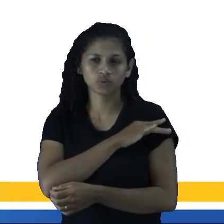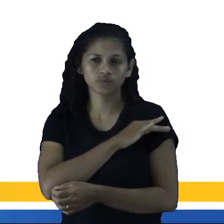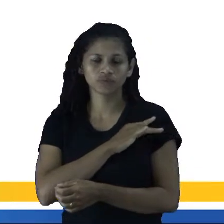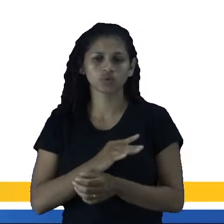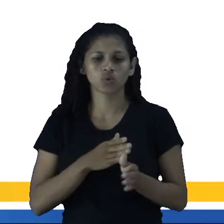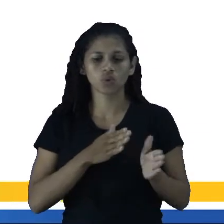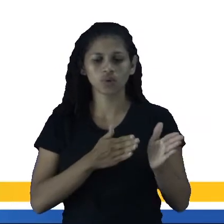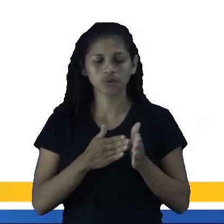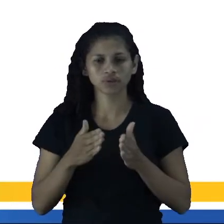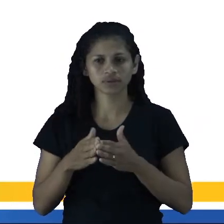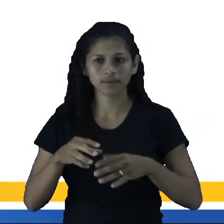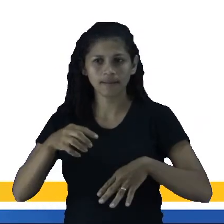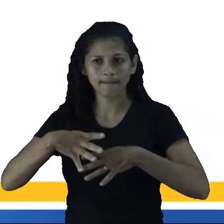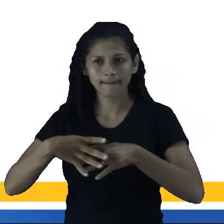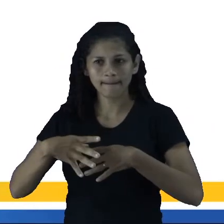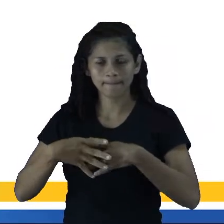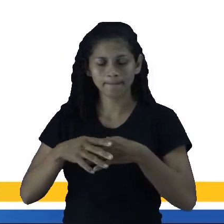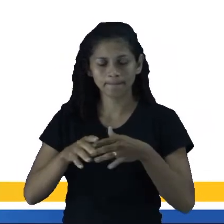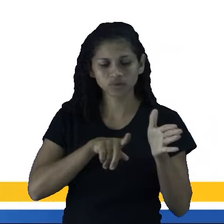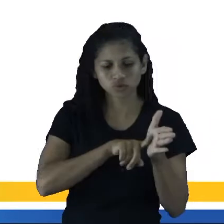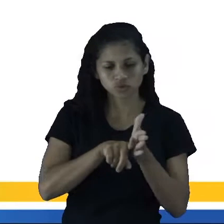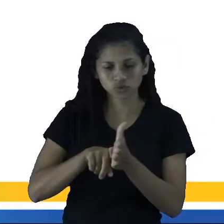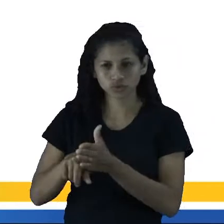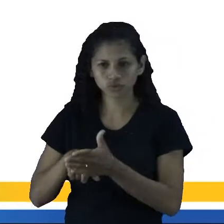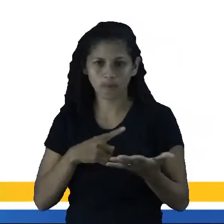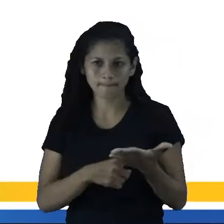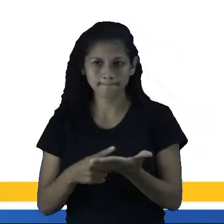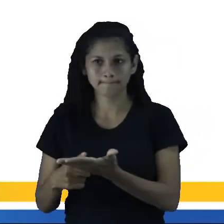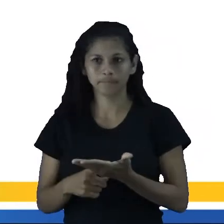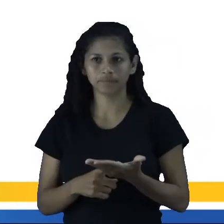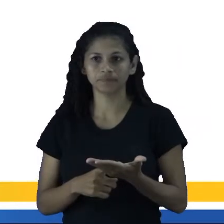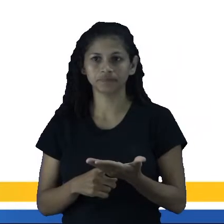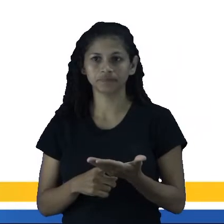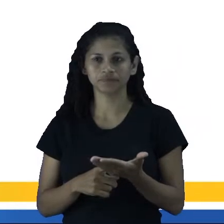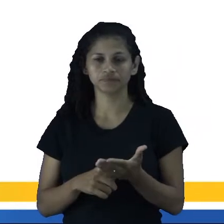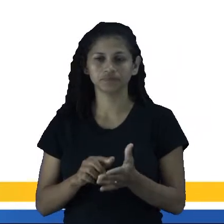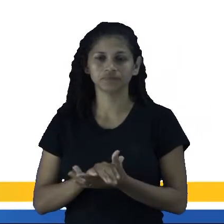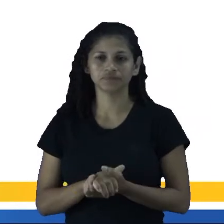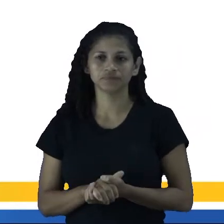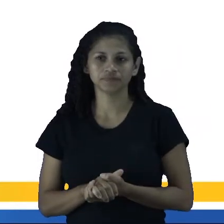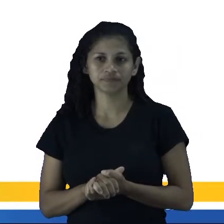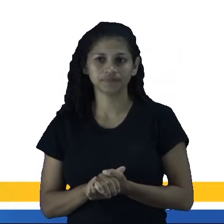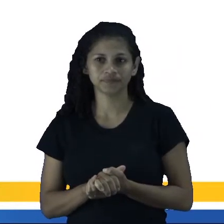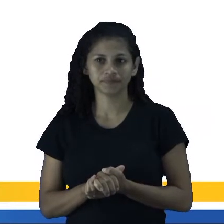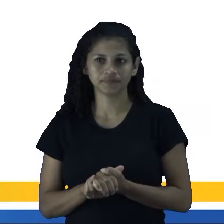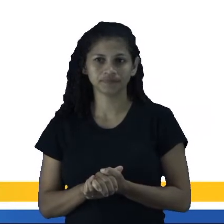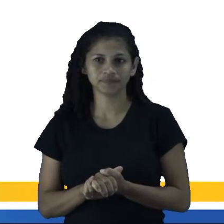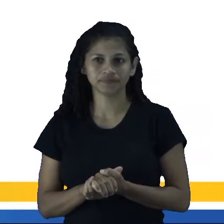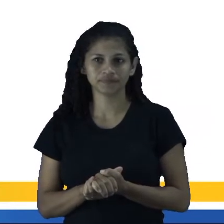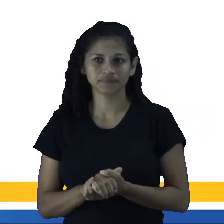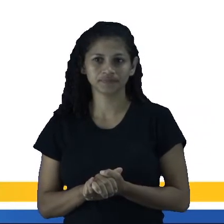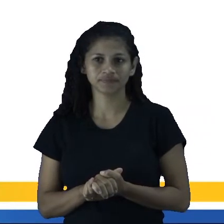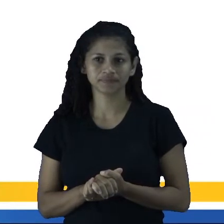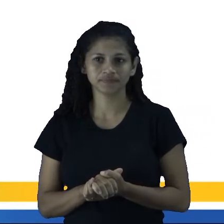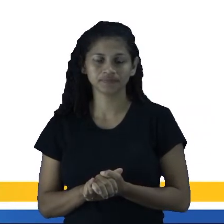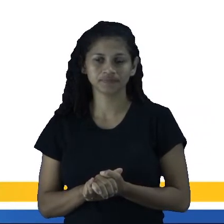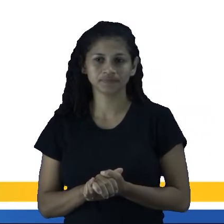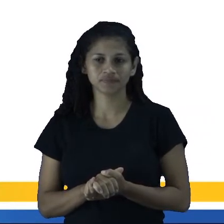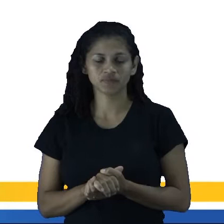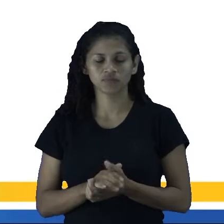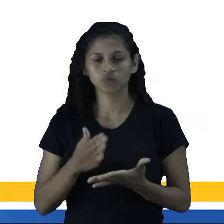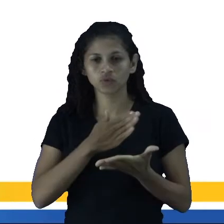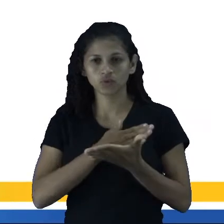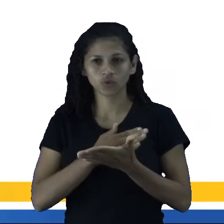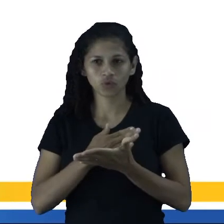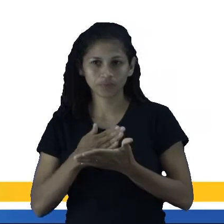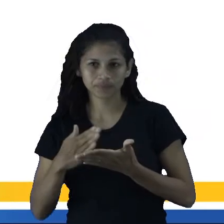da matemática chamado análise combinatória. O babado é forte, vamos para cima. Vamos começar